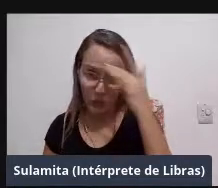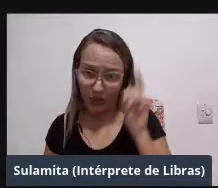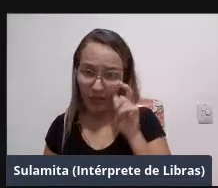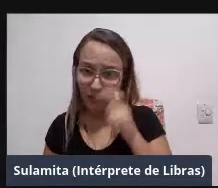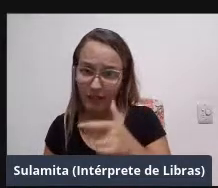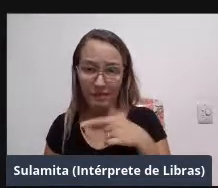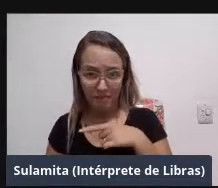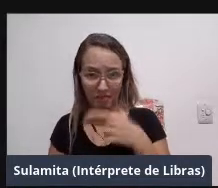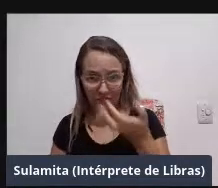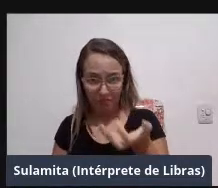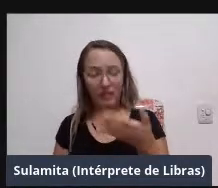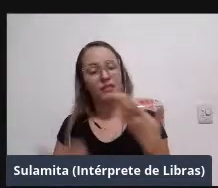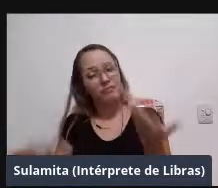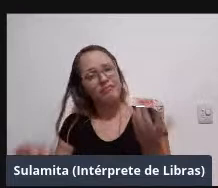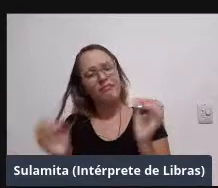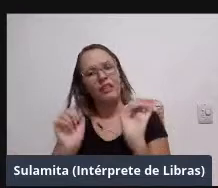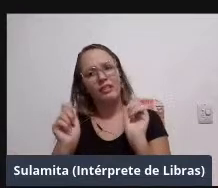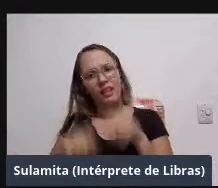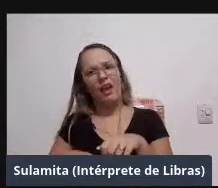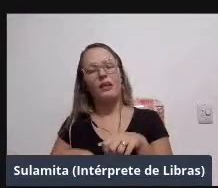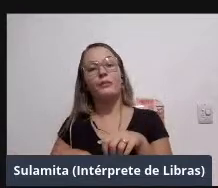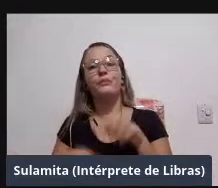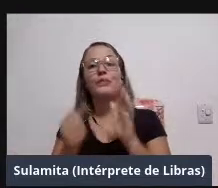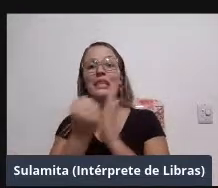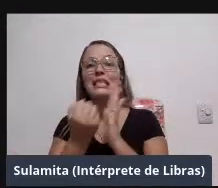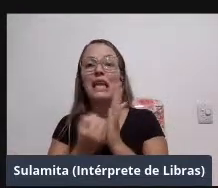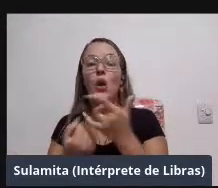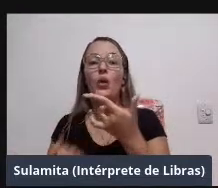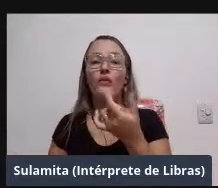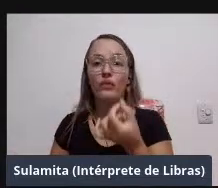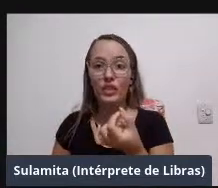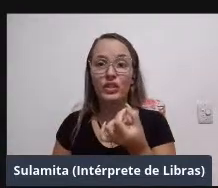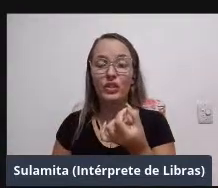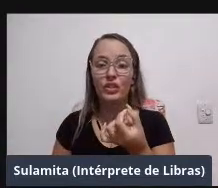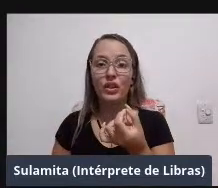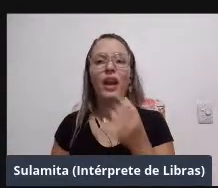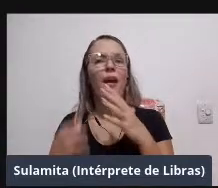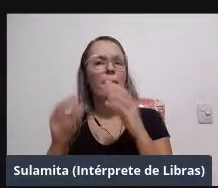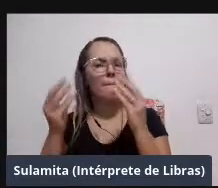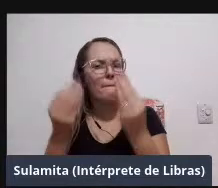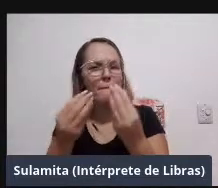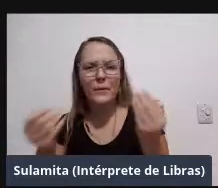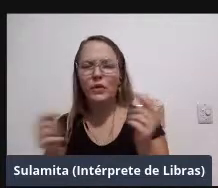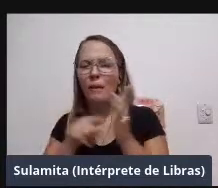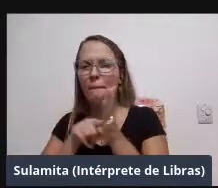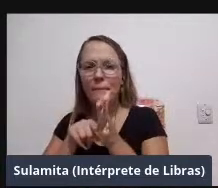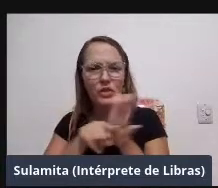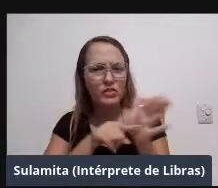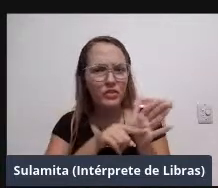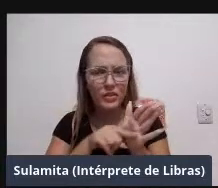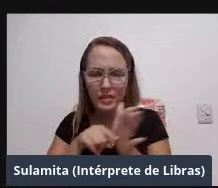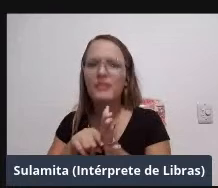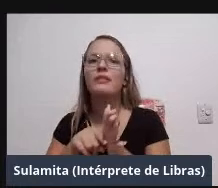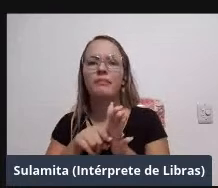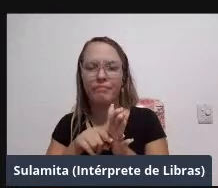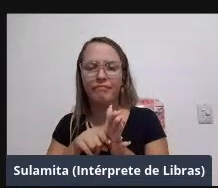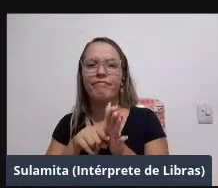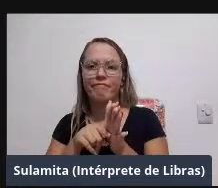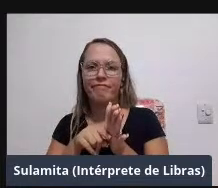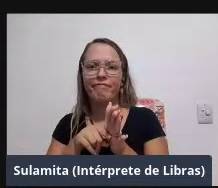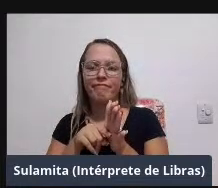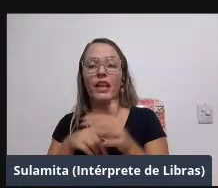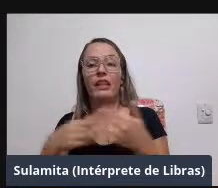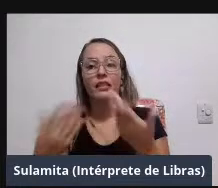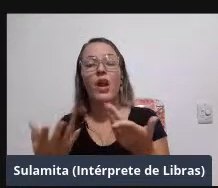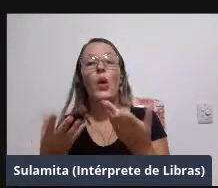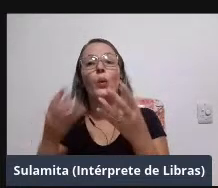XX também, né? Um período que tem bastante pesquisa, pensando, eu peguei aqui principalmente os temas da